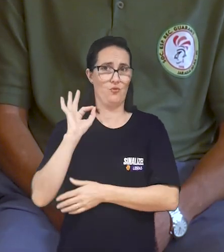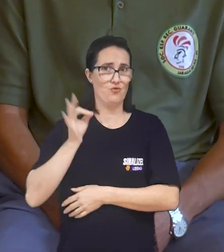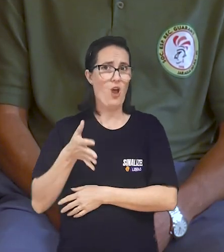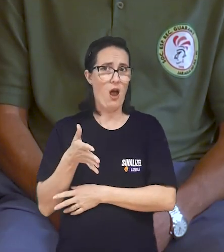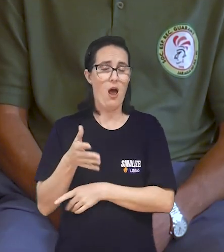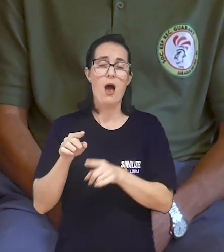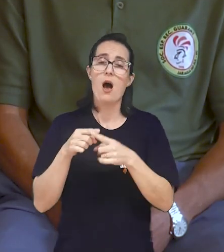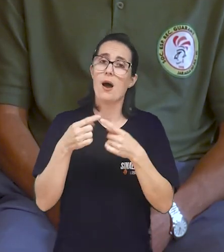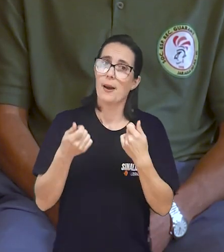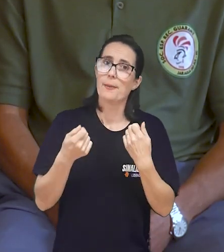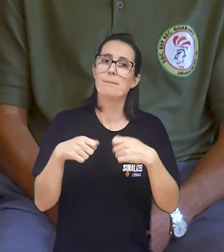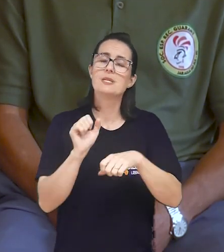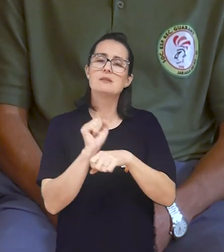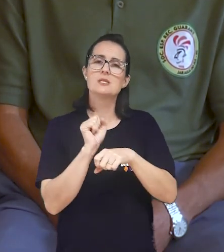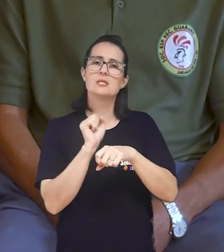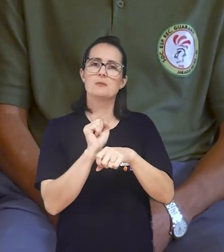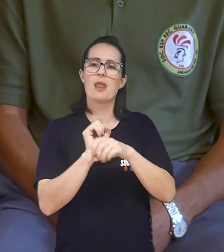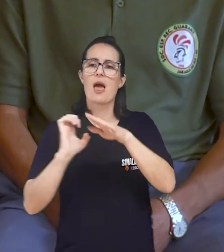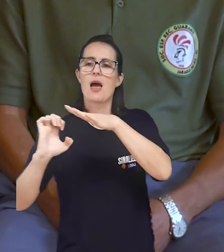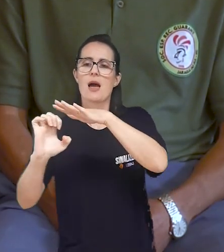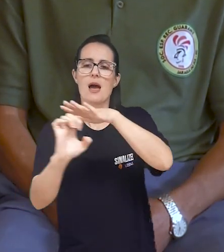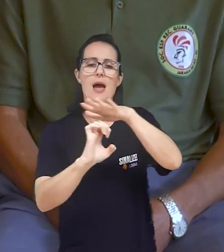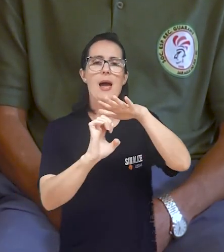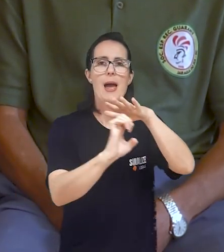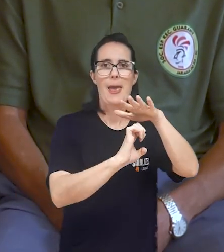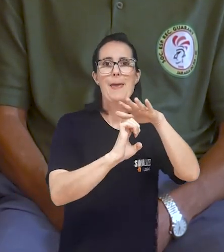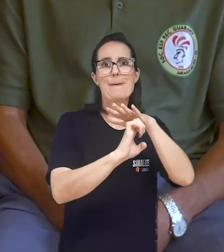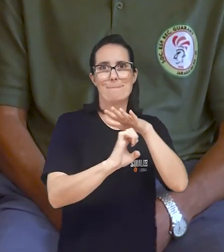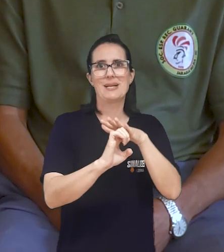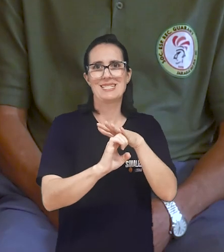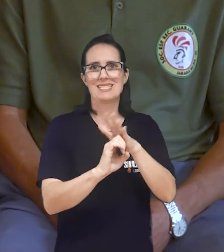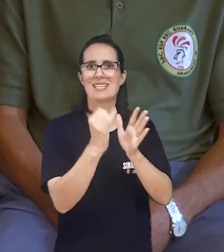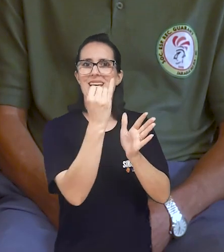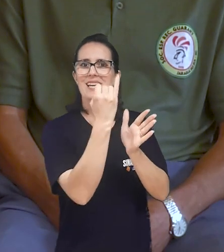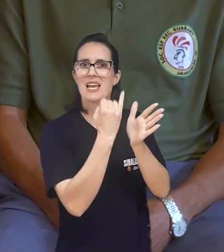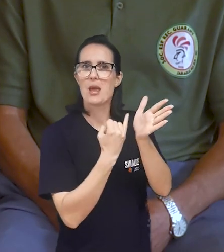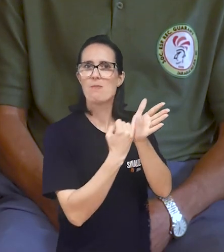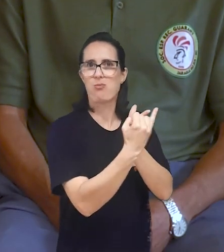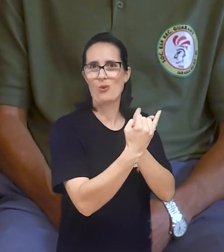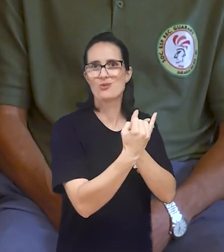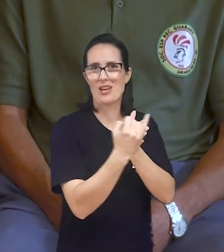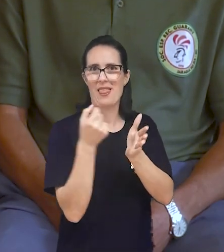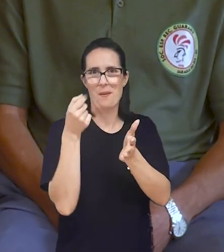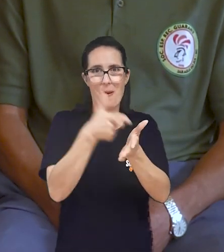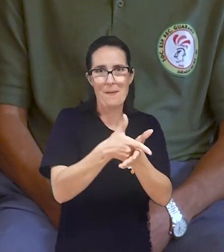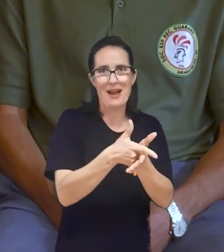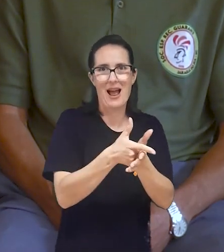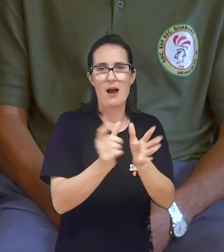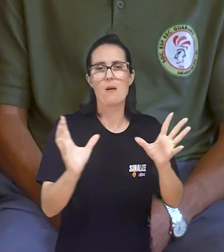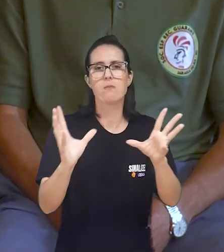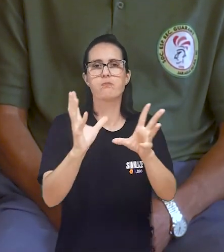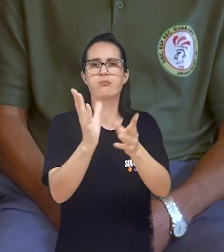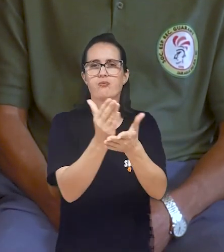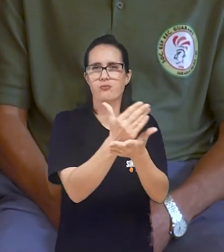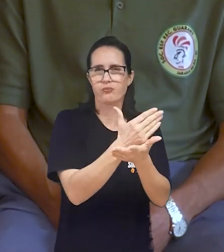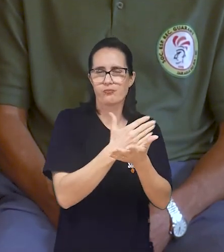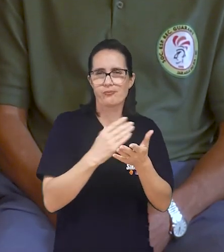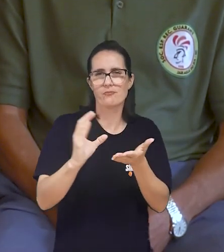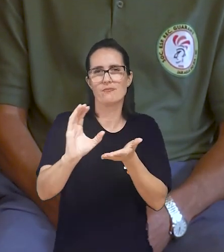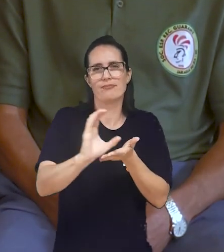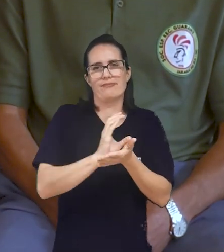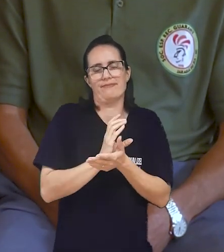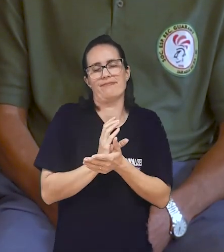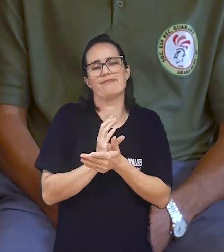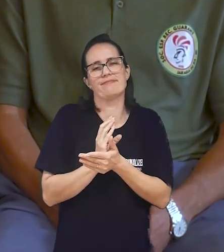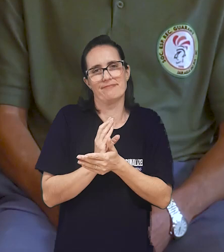está aprovado, mas dependemos do recurso das empresas, né, através do imposto de renda. Então a gente pede também que a comunidade